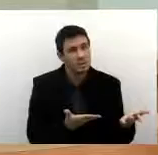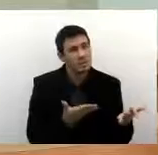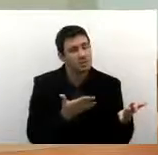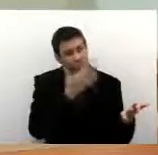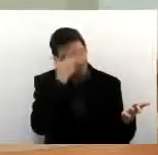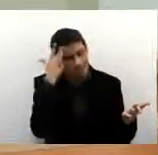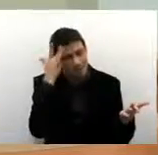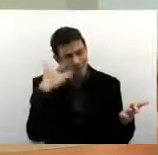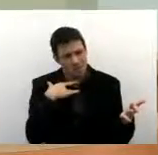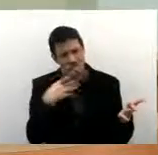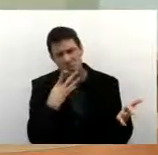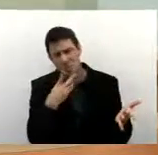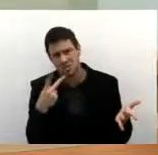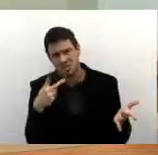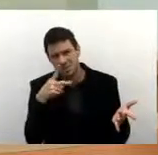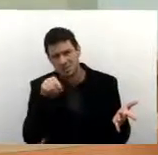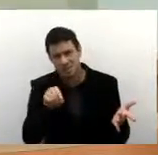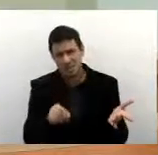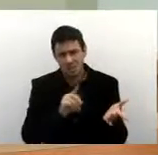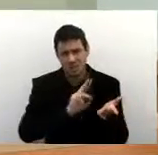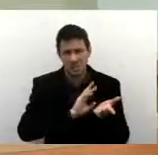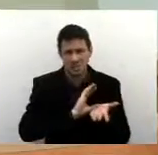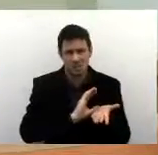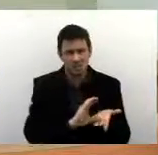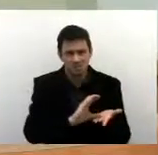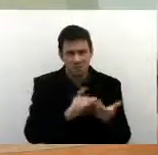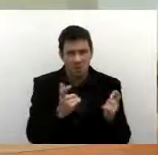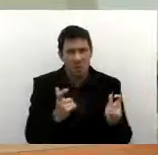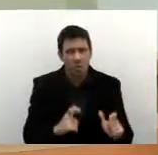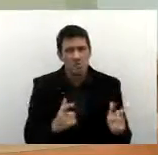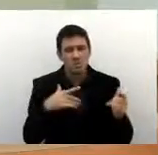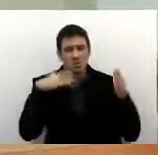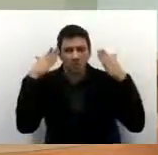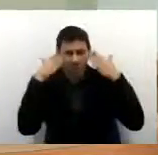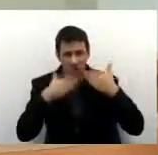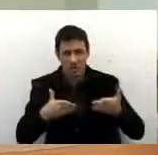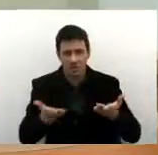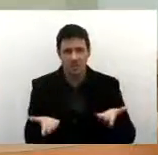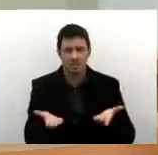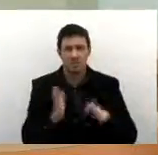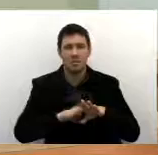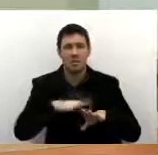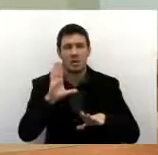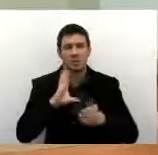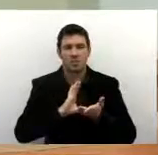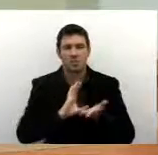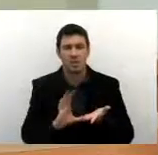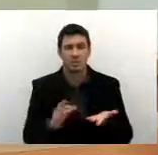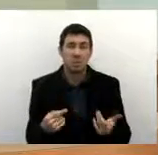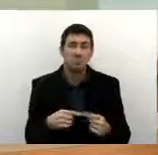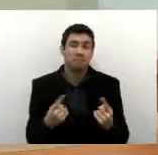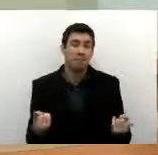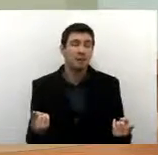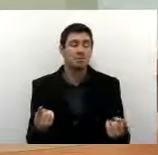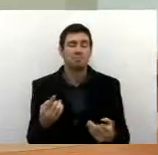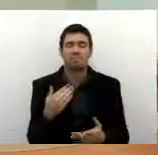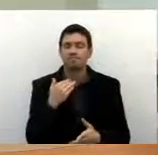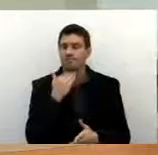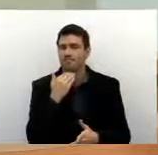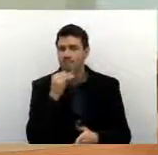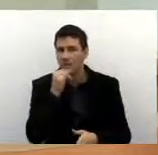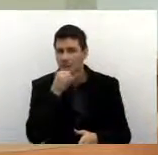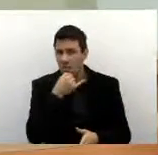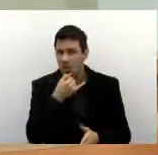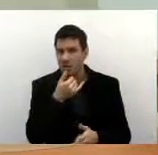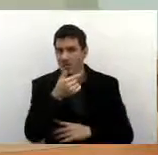é? Infelizmente, do governo, onde é que ele está focando mais verbo. Infelizmente,